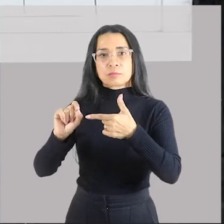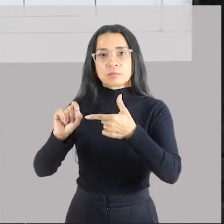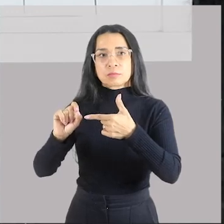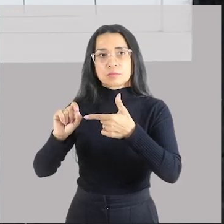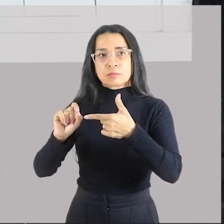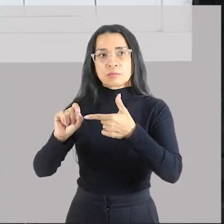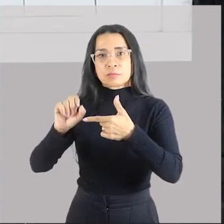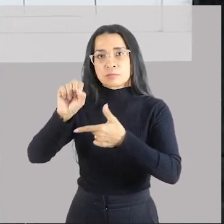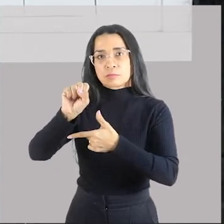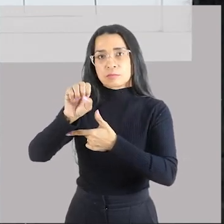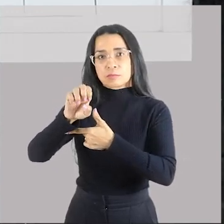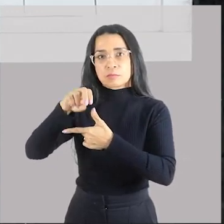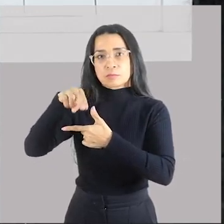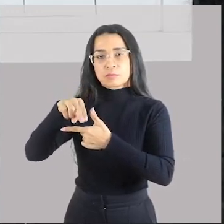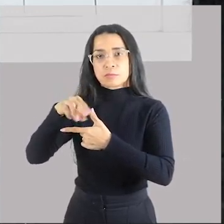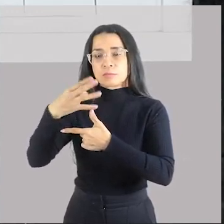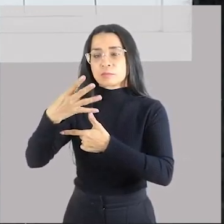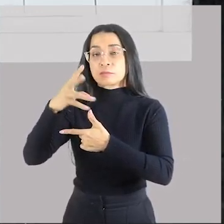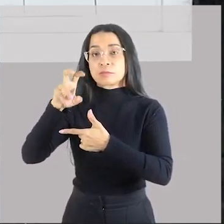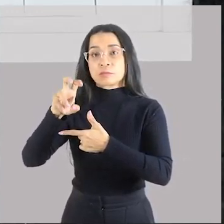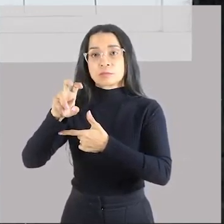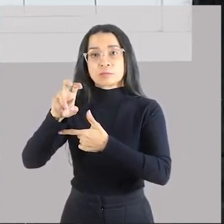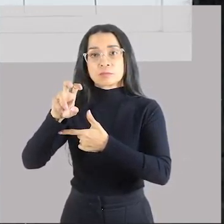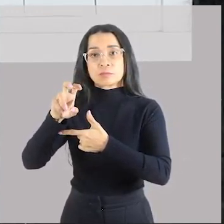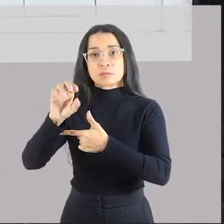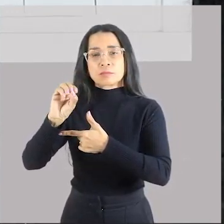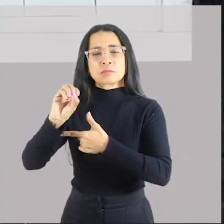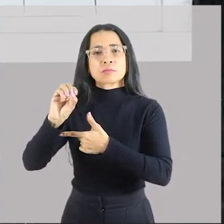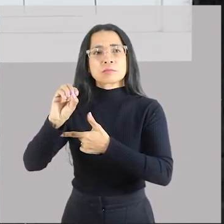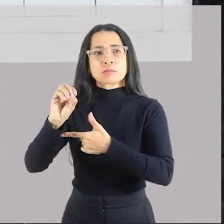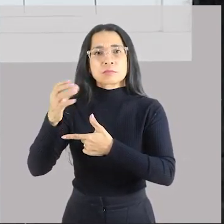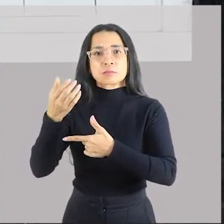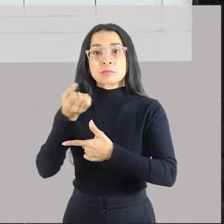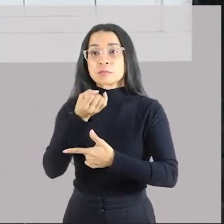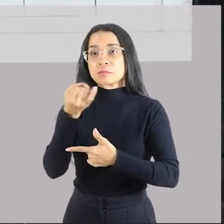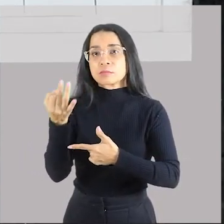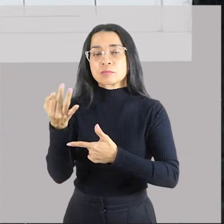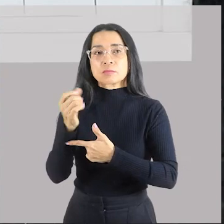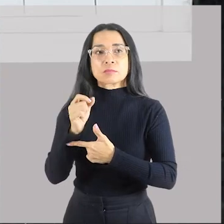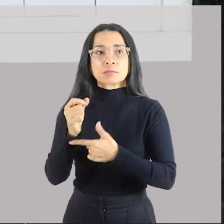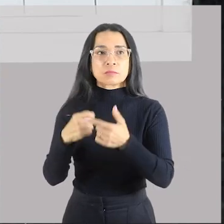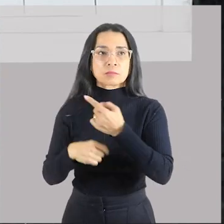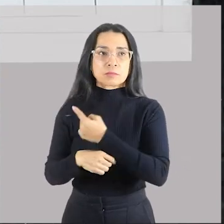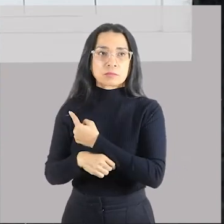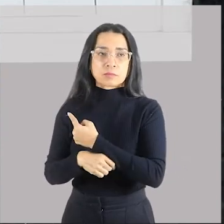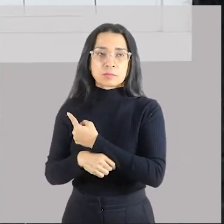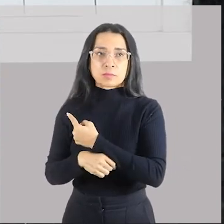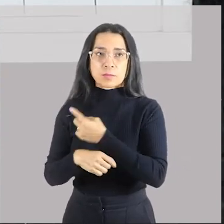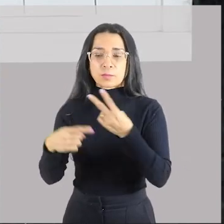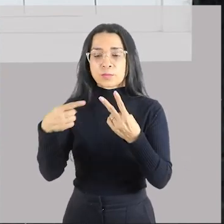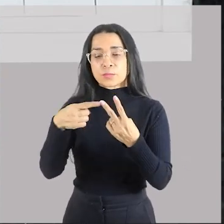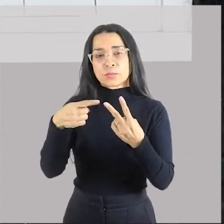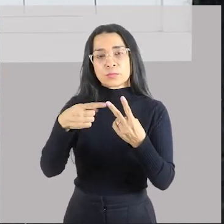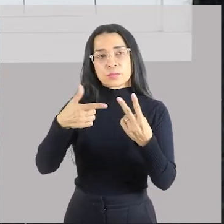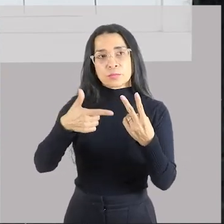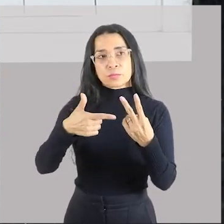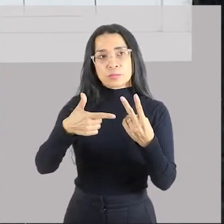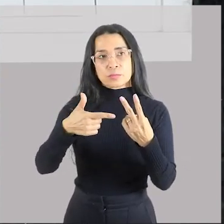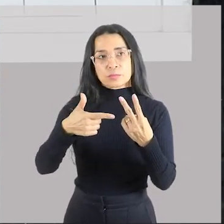Turma, seno de 45 é quanto? Raiz de 2 sobre 2, um dos nossos ângulos notáveis. Ó. Raiz de